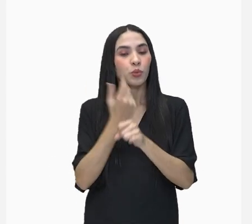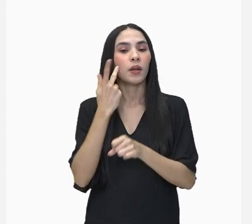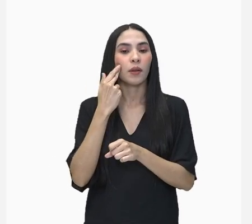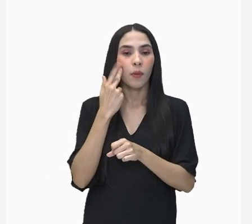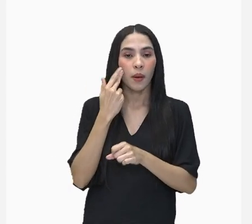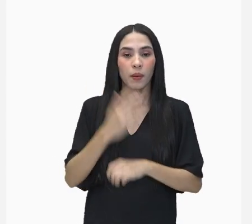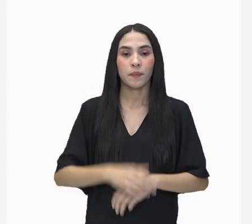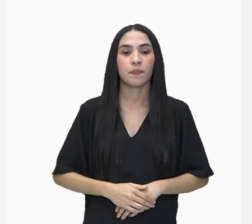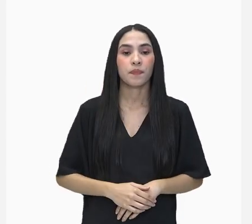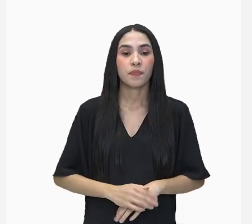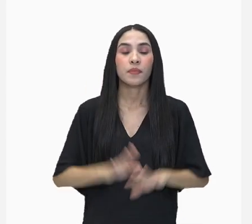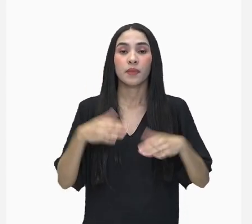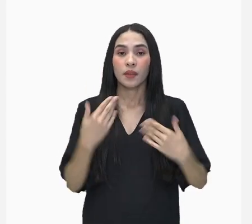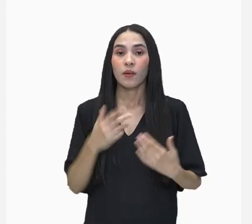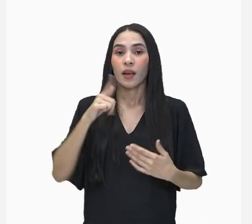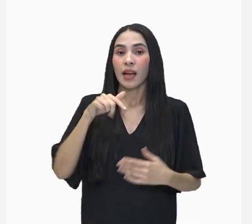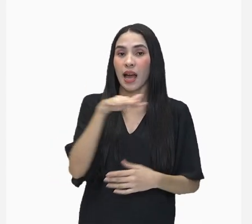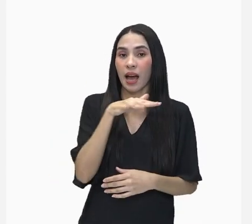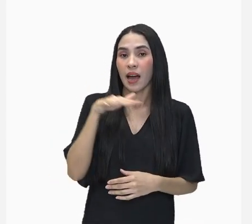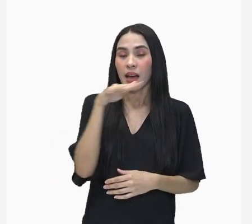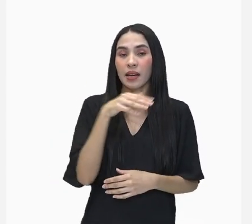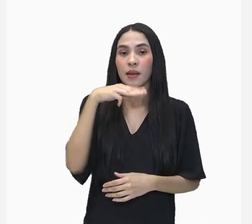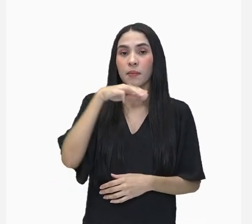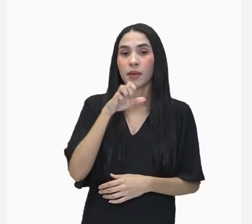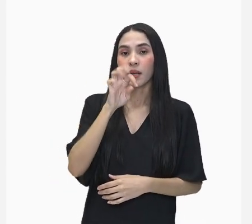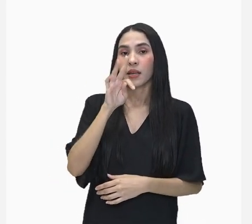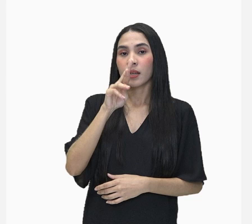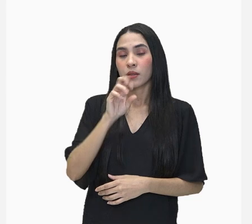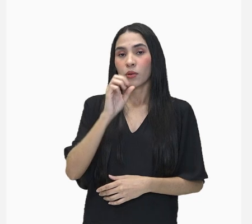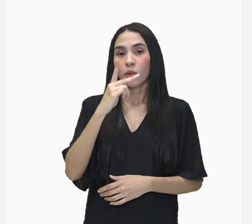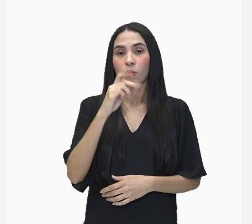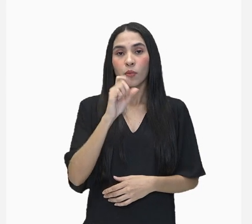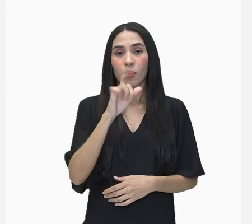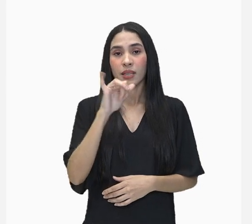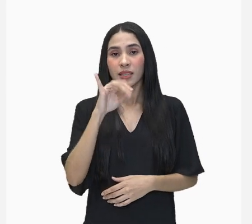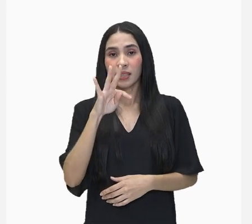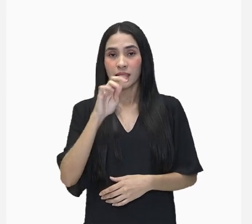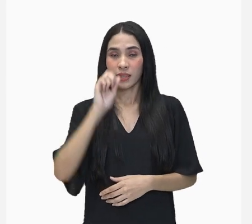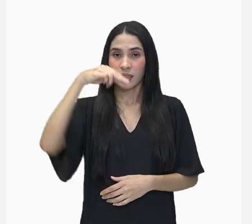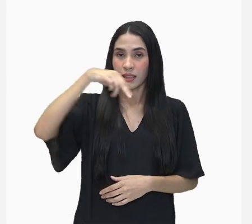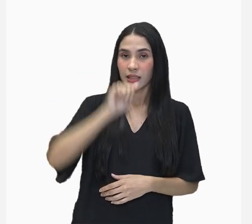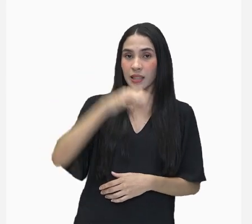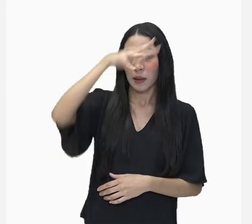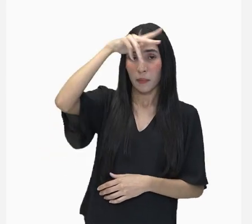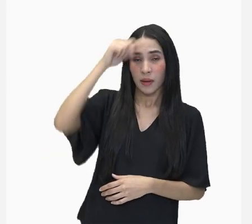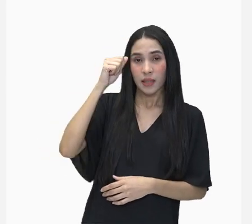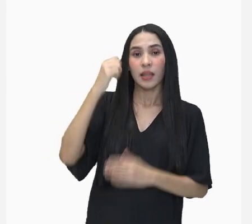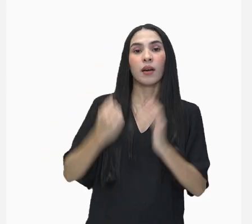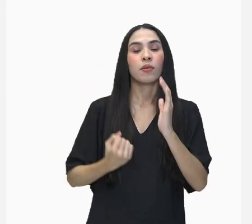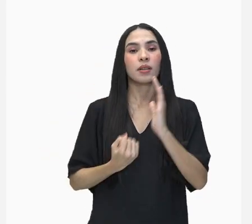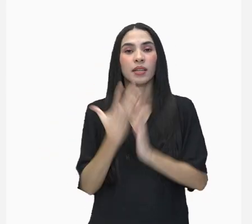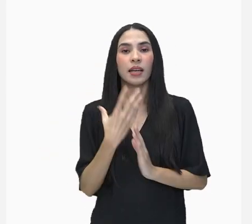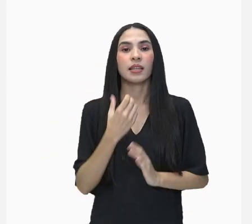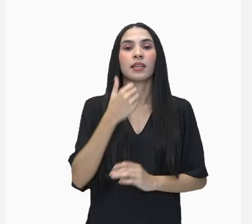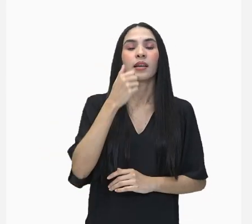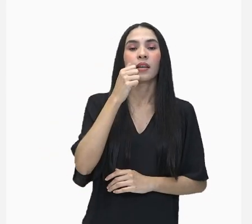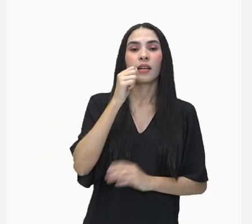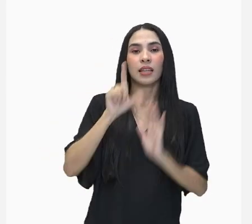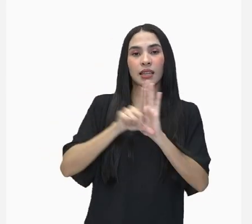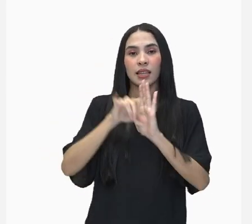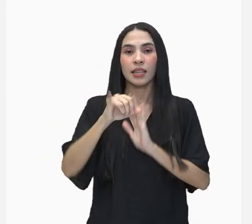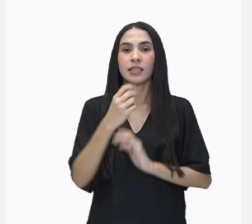nós temos aí a região metropolitana de Manaus, instituída aí em 2007 pela Lei